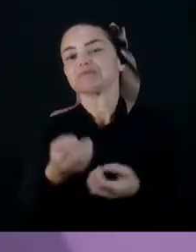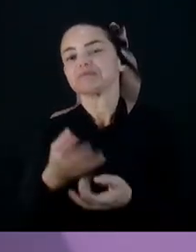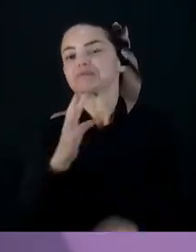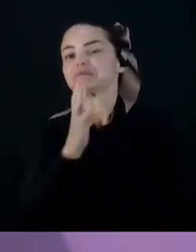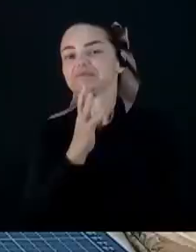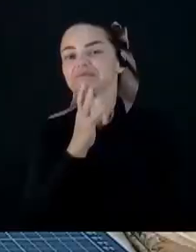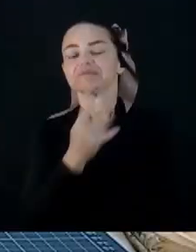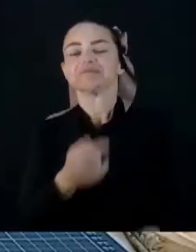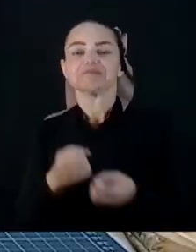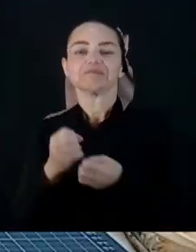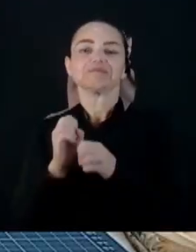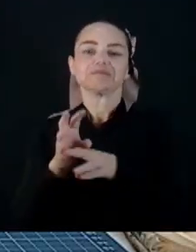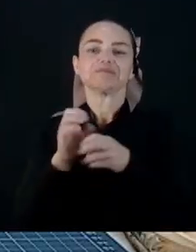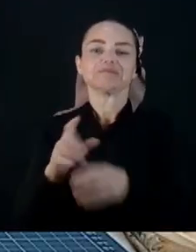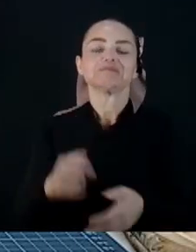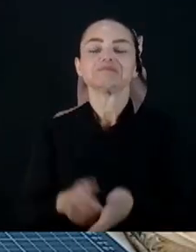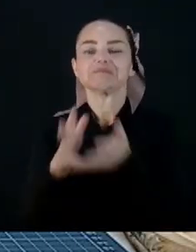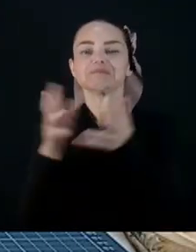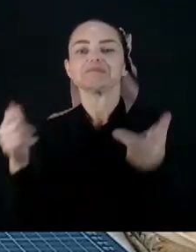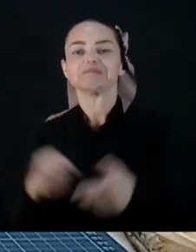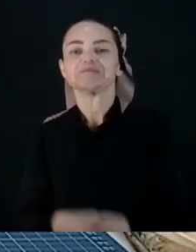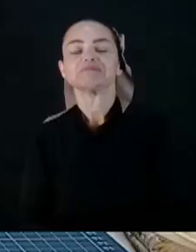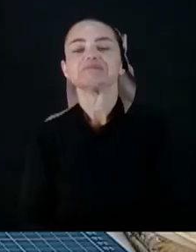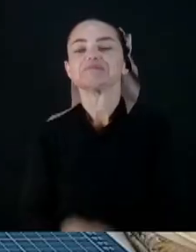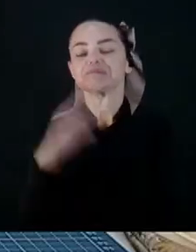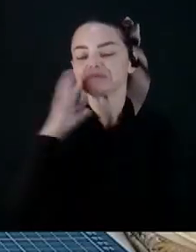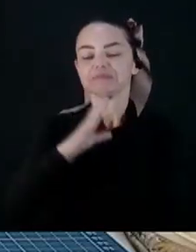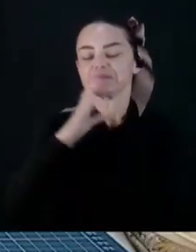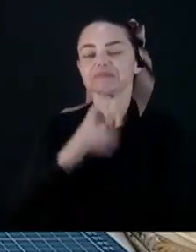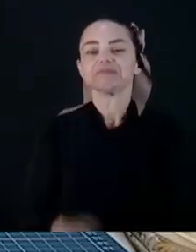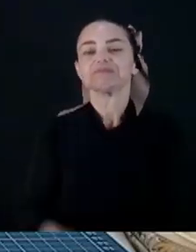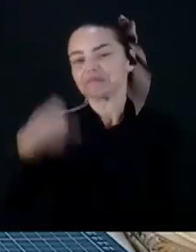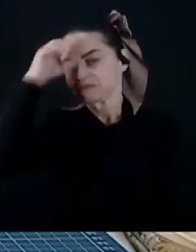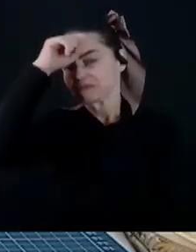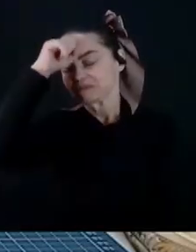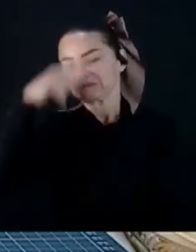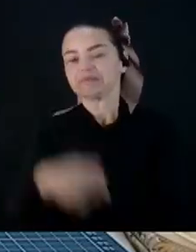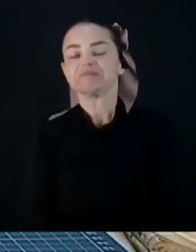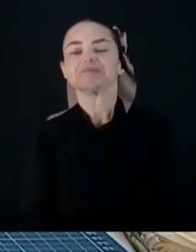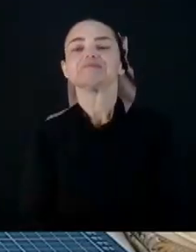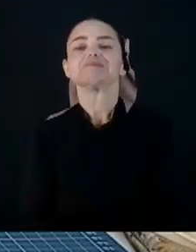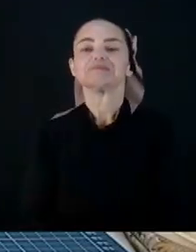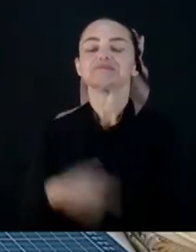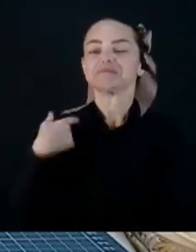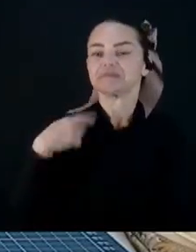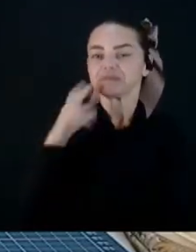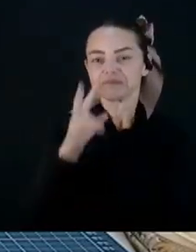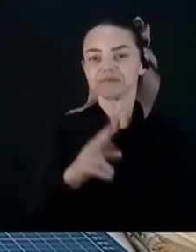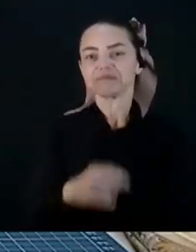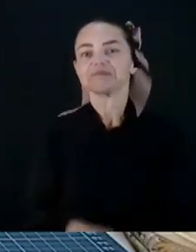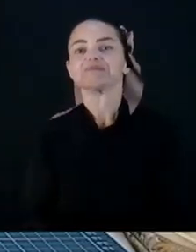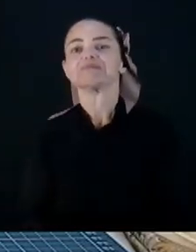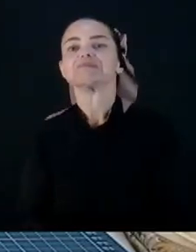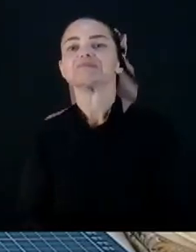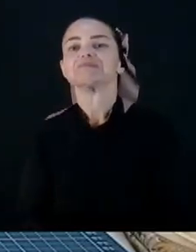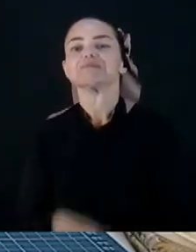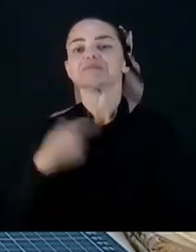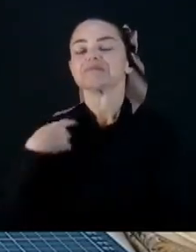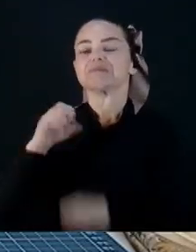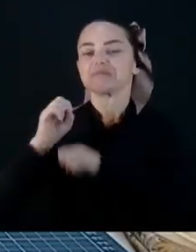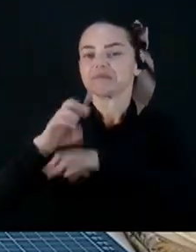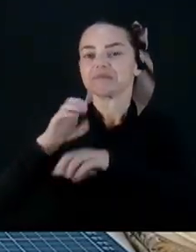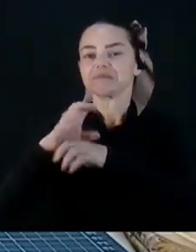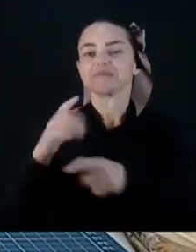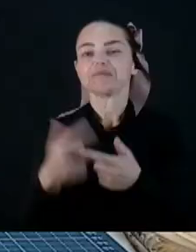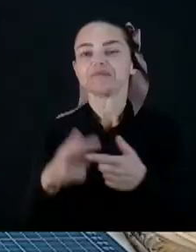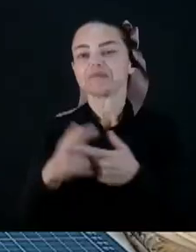meninas é fantástico. Que legal. E a gente vai aprender a fazer saquinhos, né, multiuso, como a gente citou. Você vai ensinar isso porque ele é mais fácil